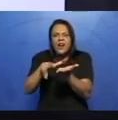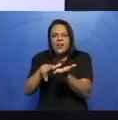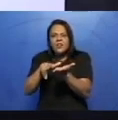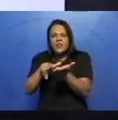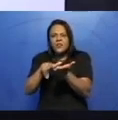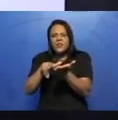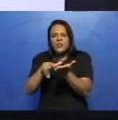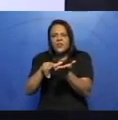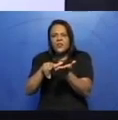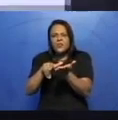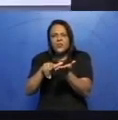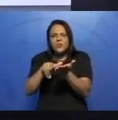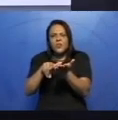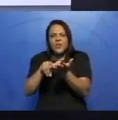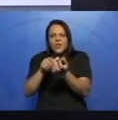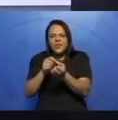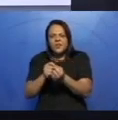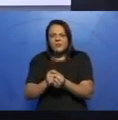interrogação.